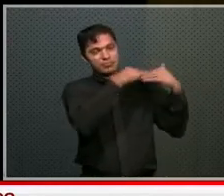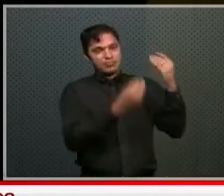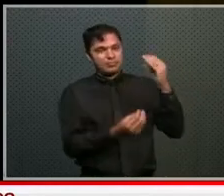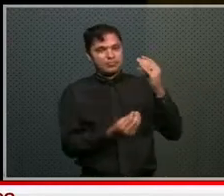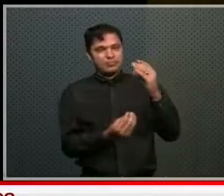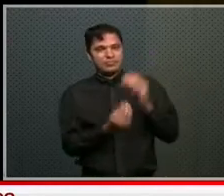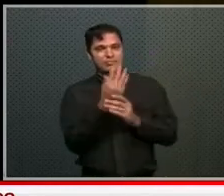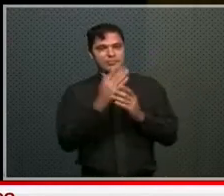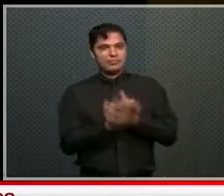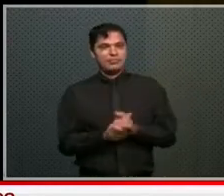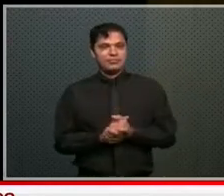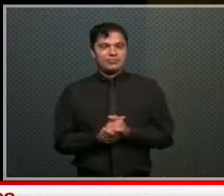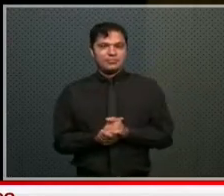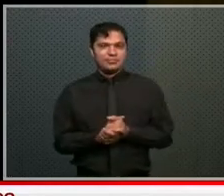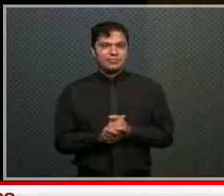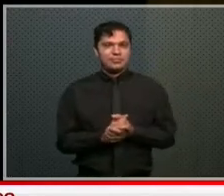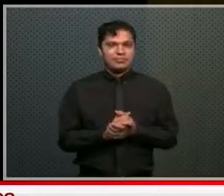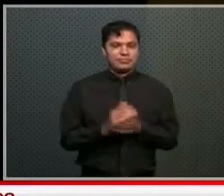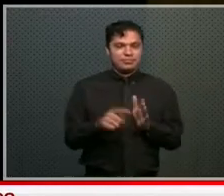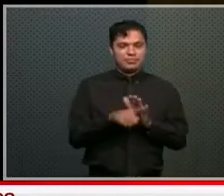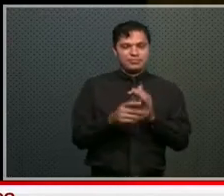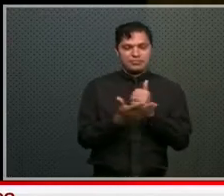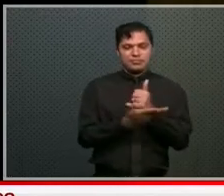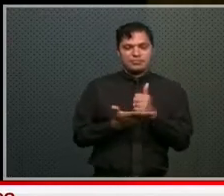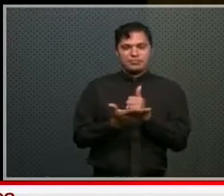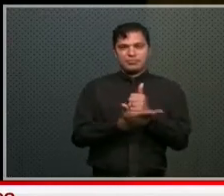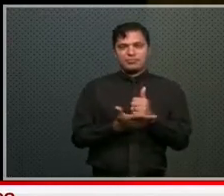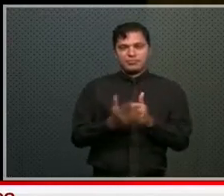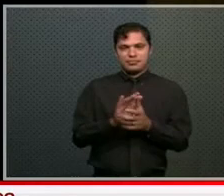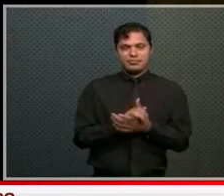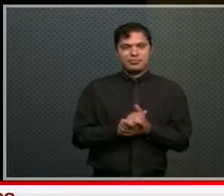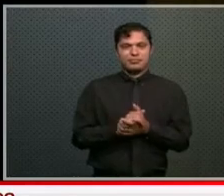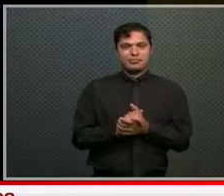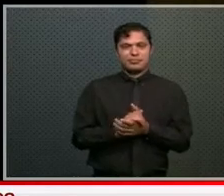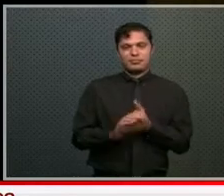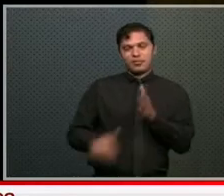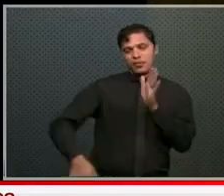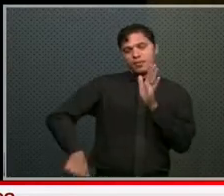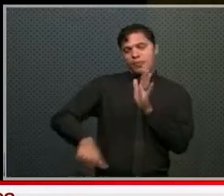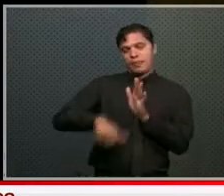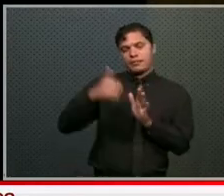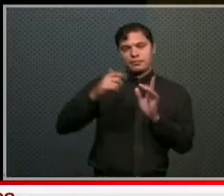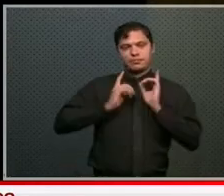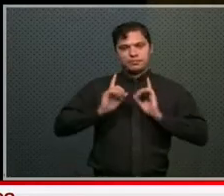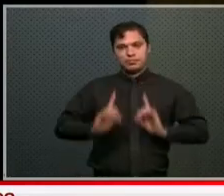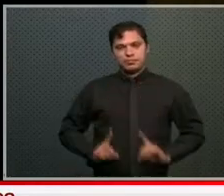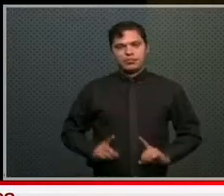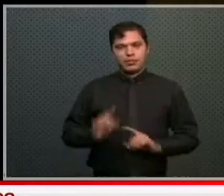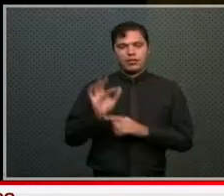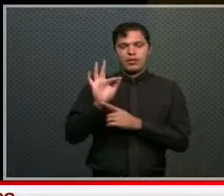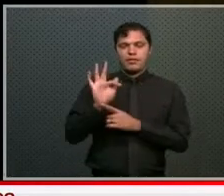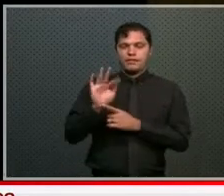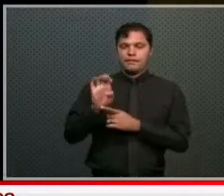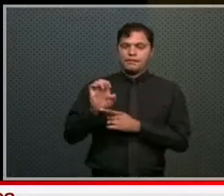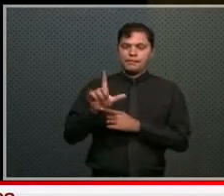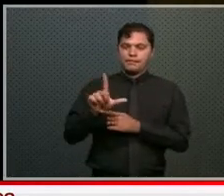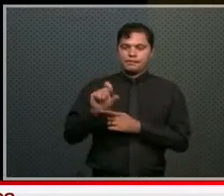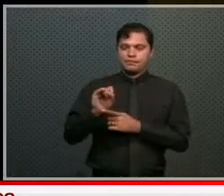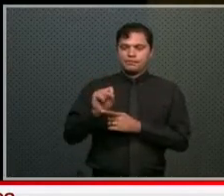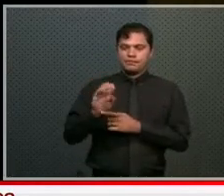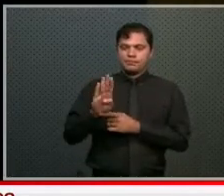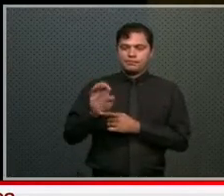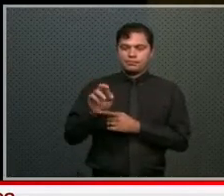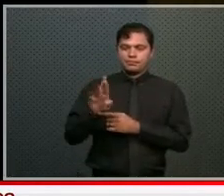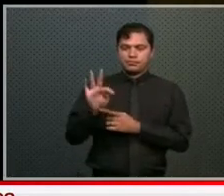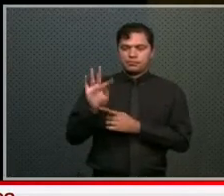fundadores da nossa grande base desde o primeiro diretor Felisberto Camargo que veio